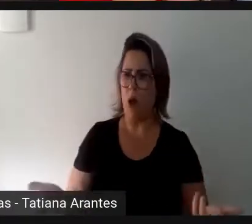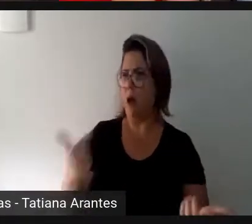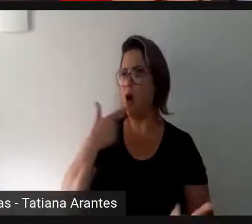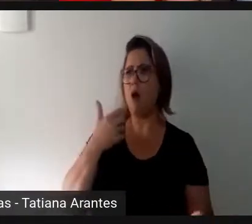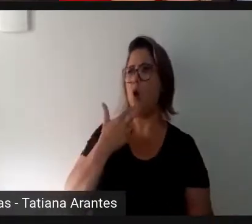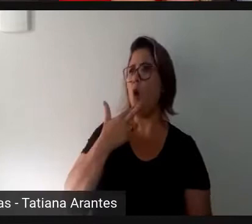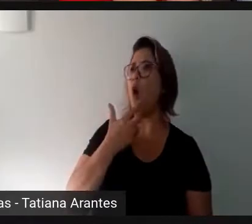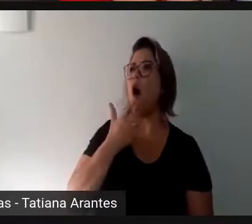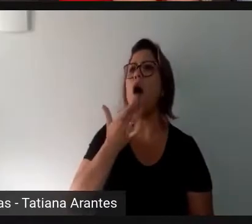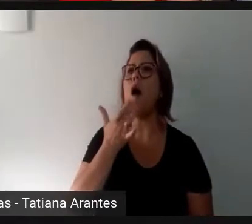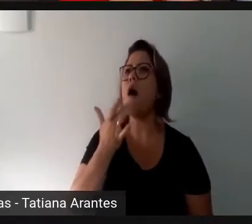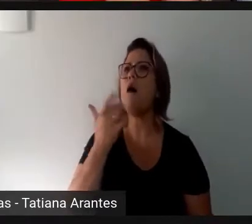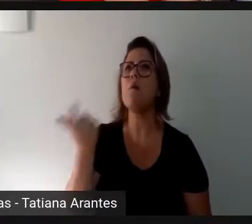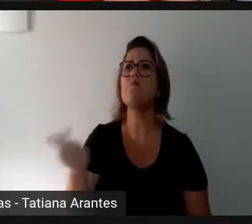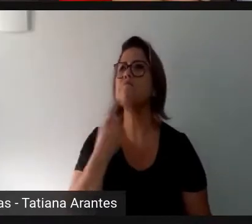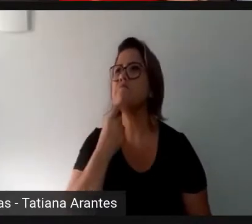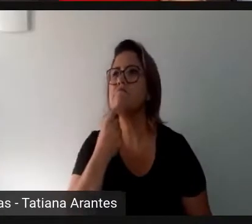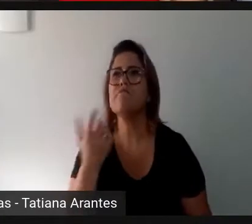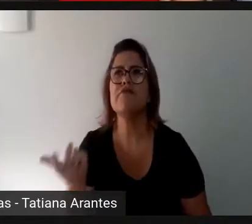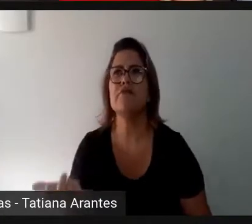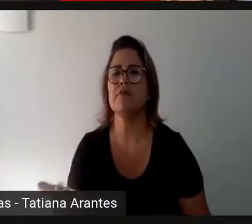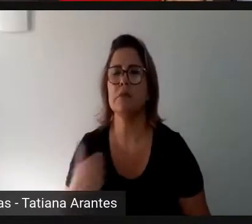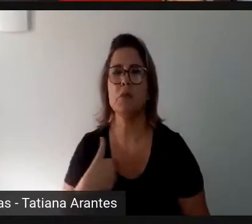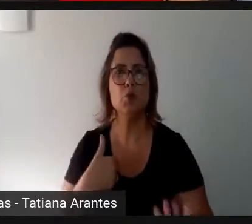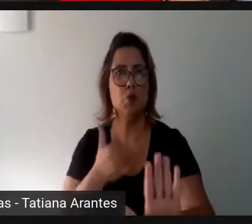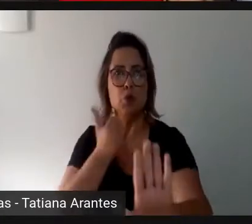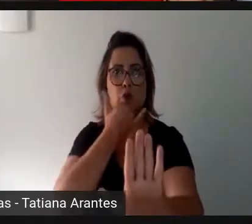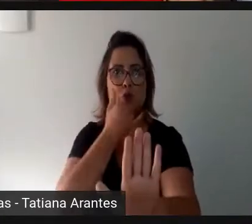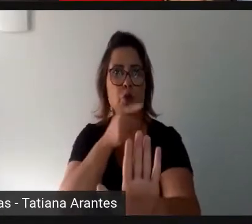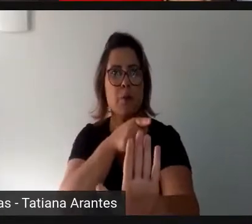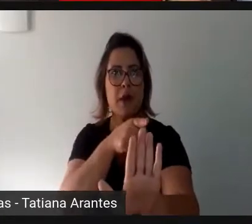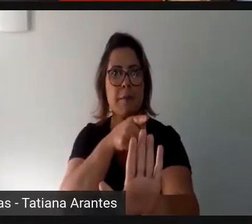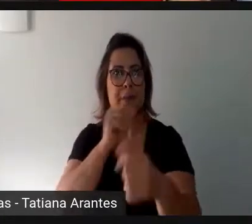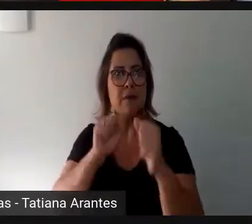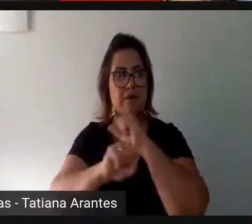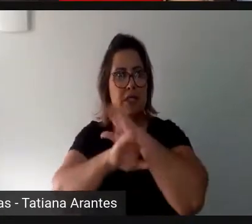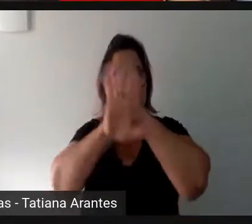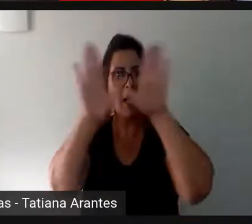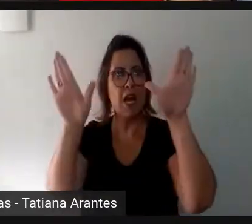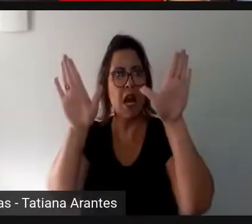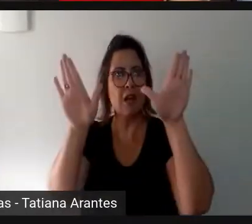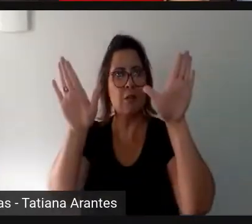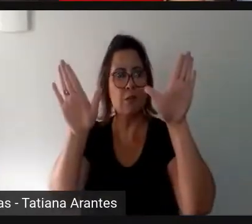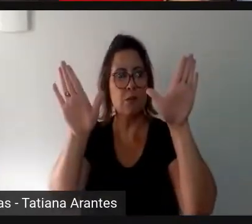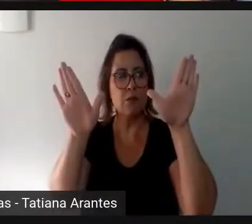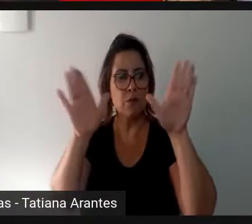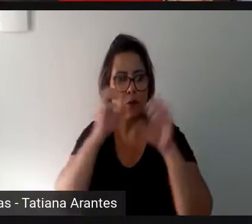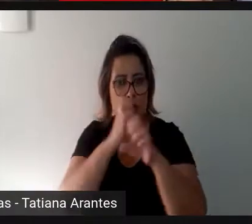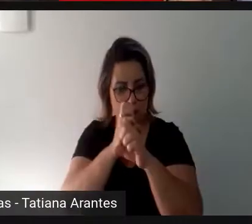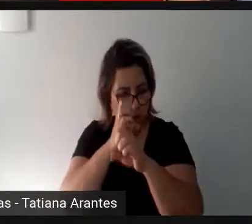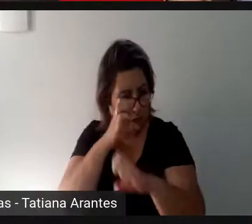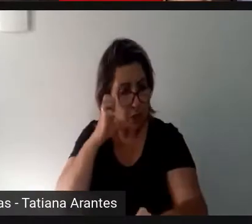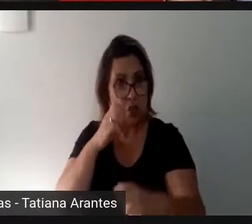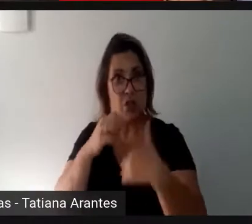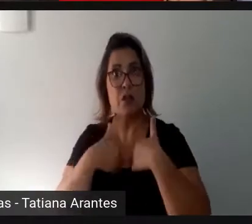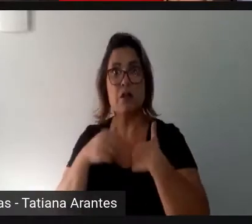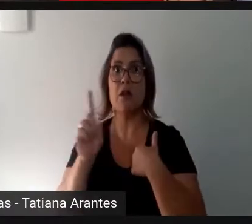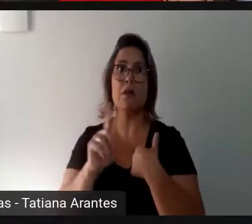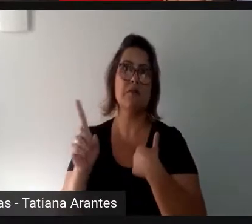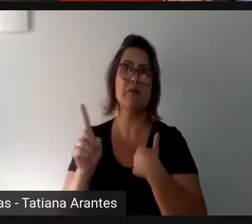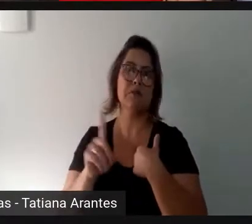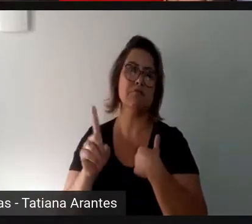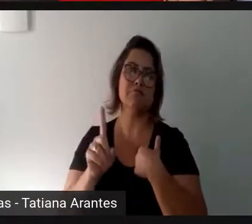que é engenheiro, para mim que não sou, não é. Nada garante que a pessoa que for lhe auditar vai ser. Especialmente